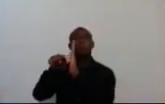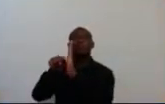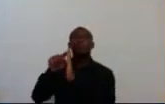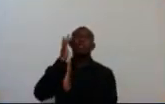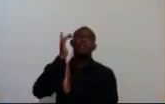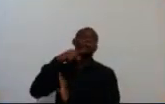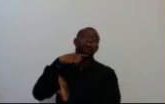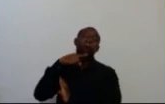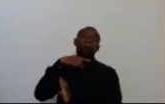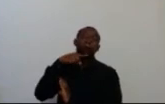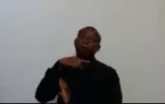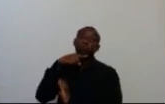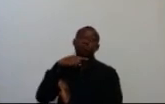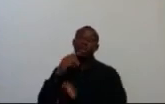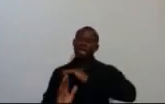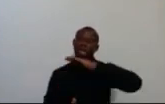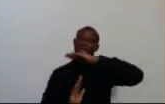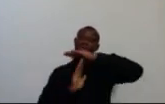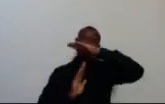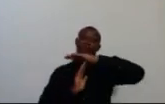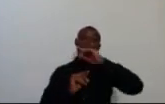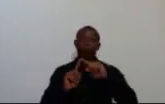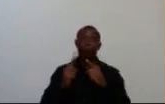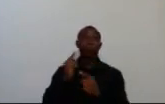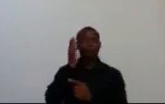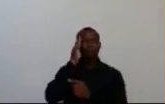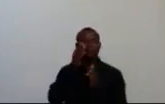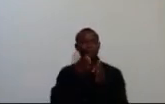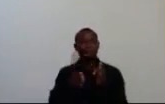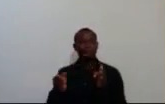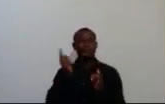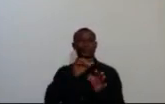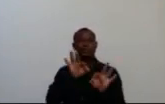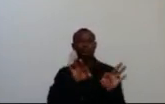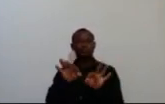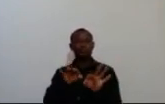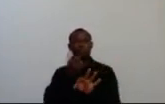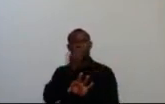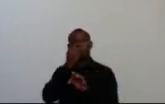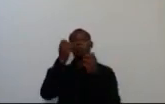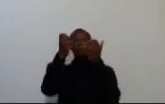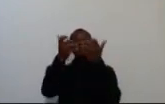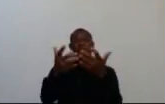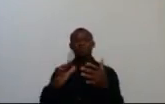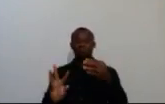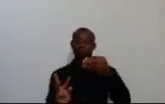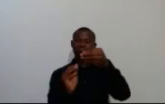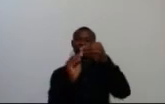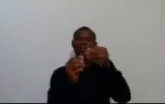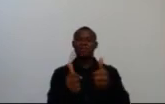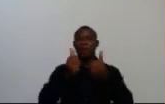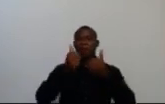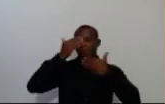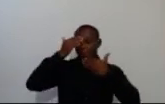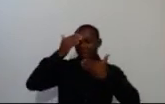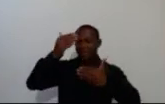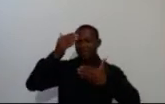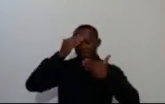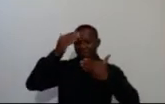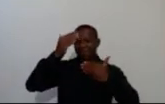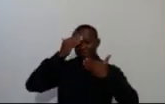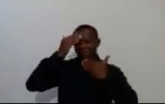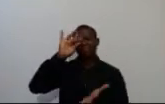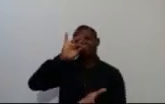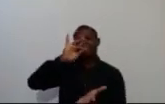etapa da nossa fala já está cumprida. Muito obrigada, Bia, muito obrigada mesmo. A